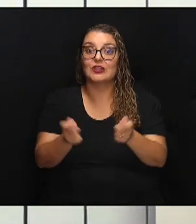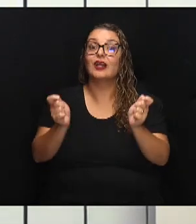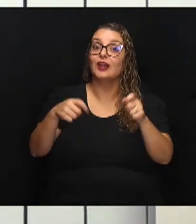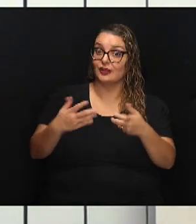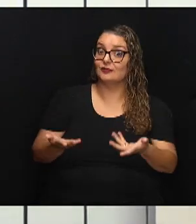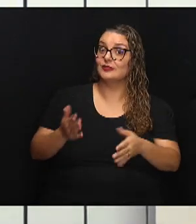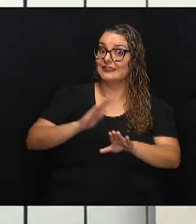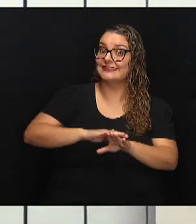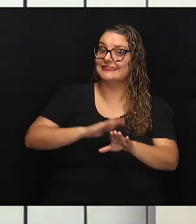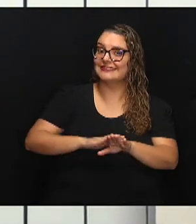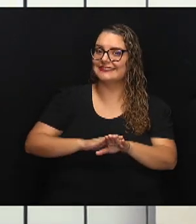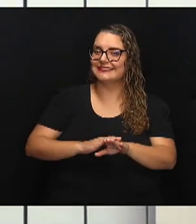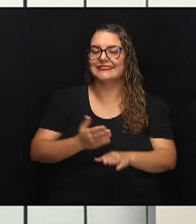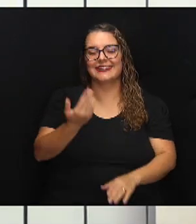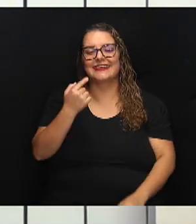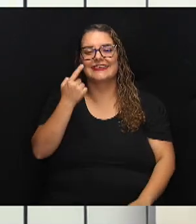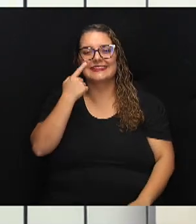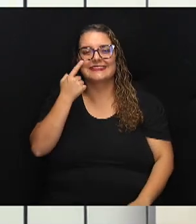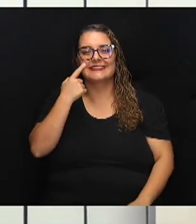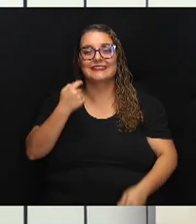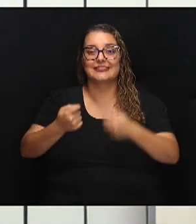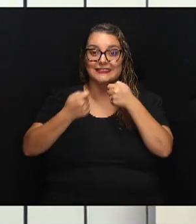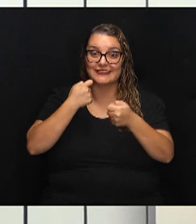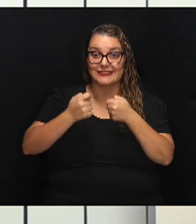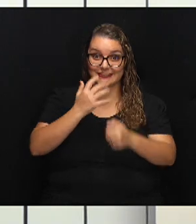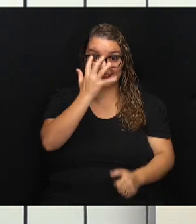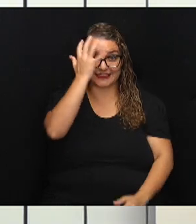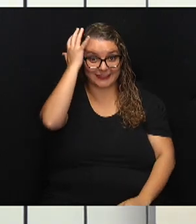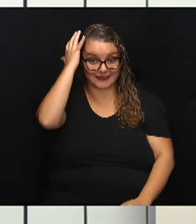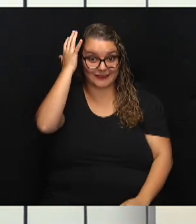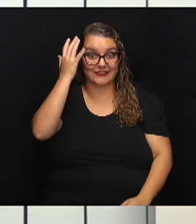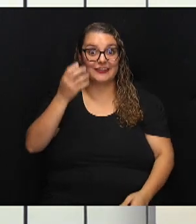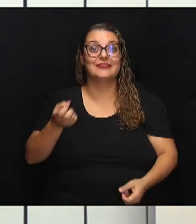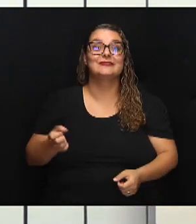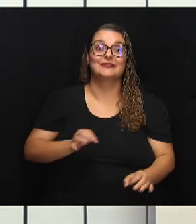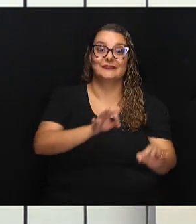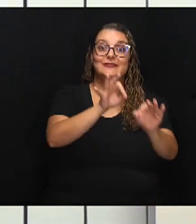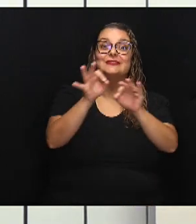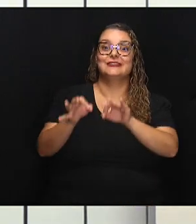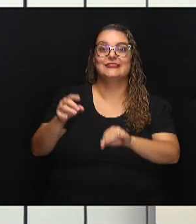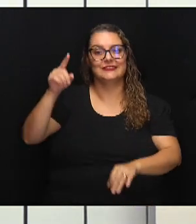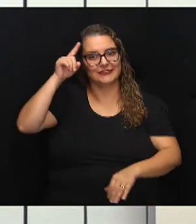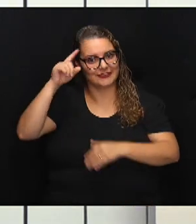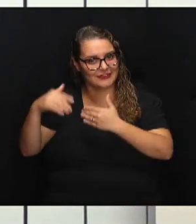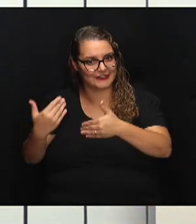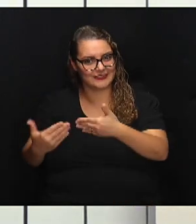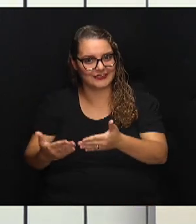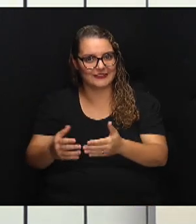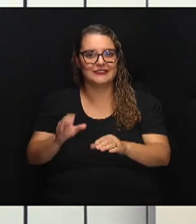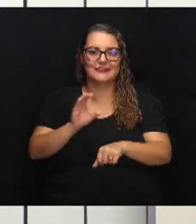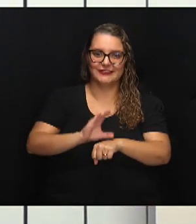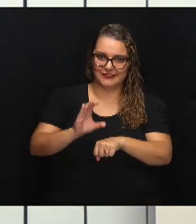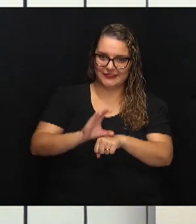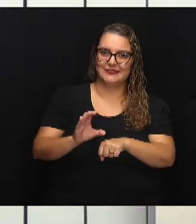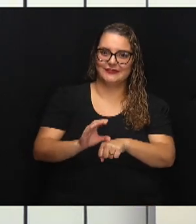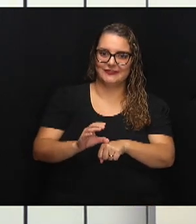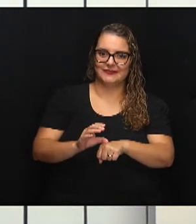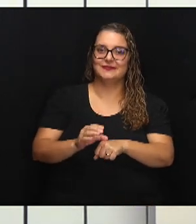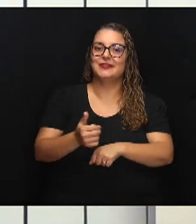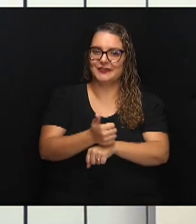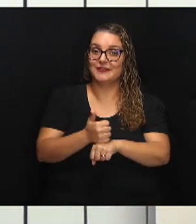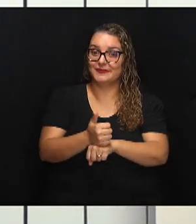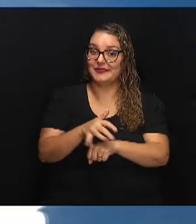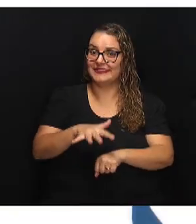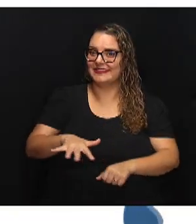desta atividade. Confira o que a repórter Carla Mendro descobriu sobre o dia a dia e o curso para se tornar um profissional